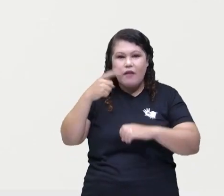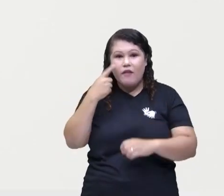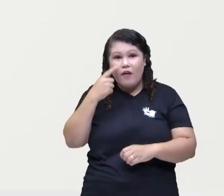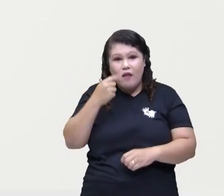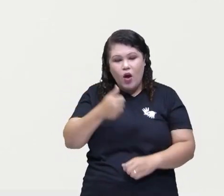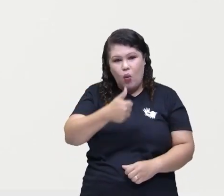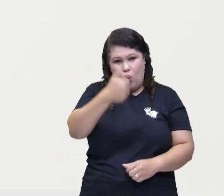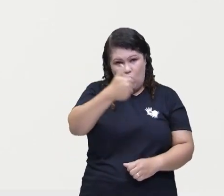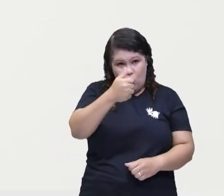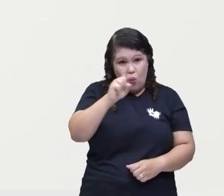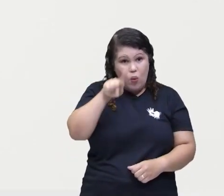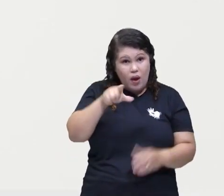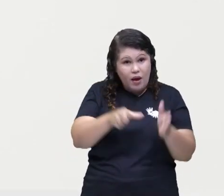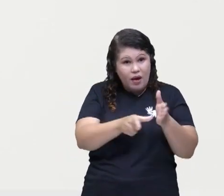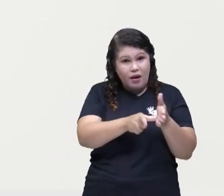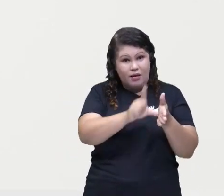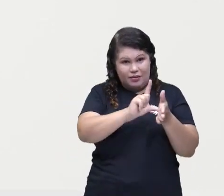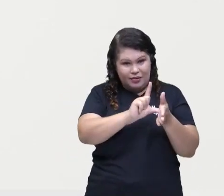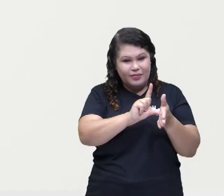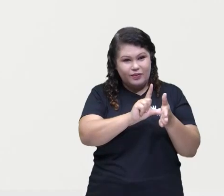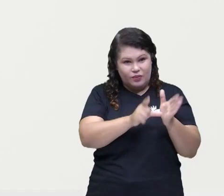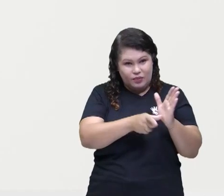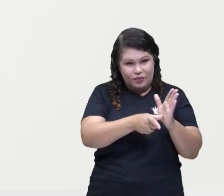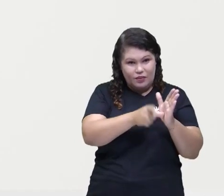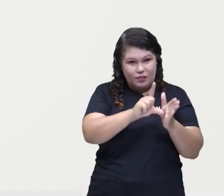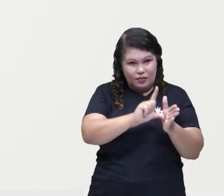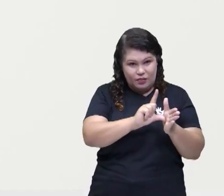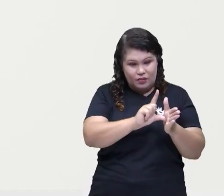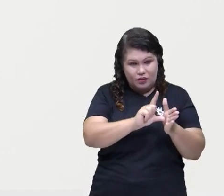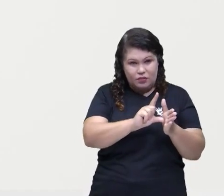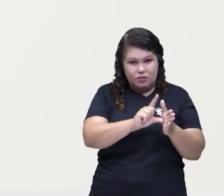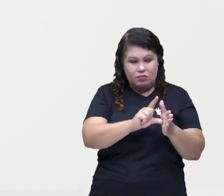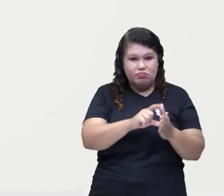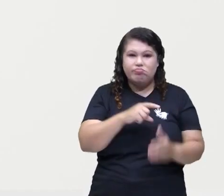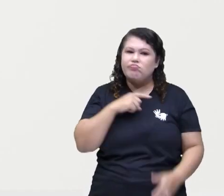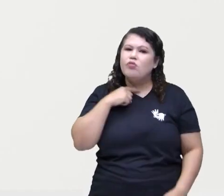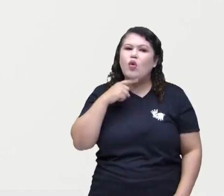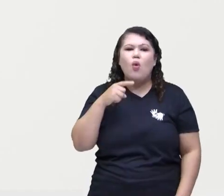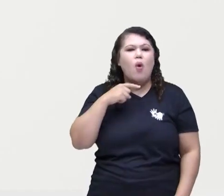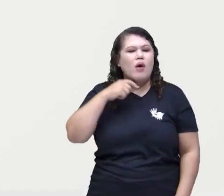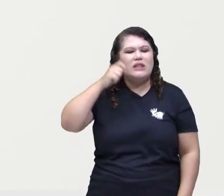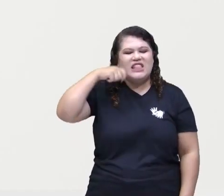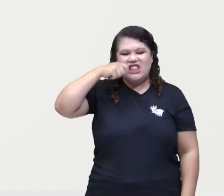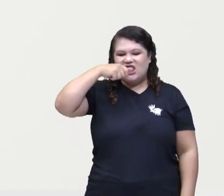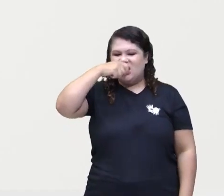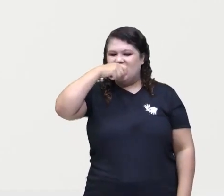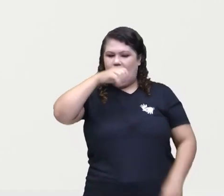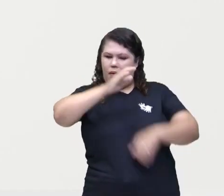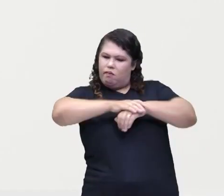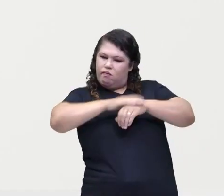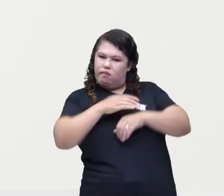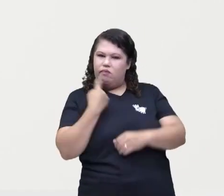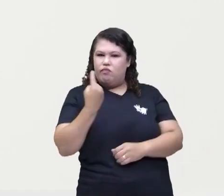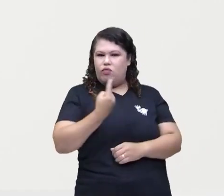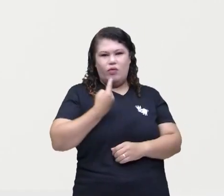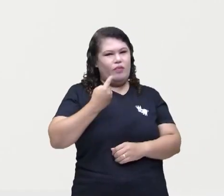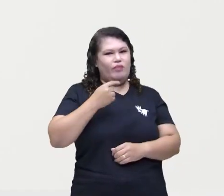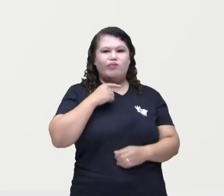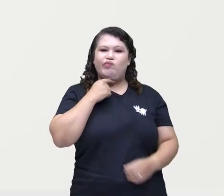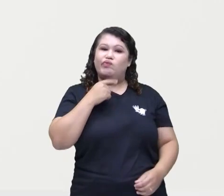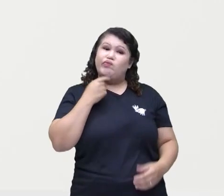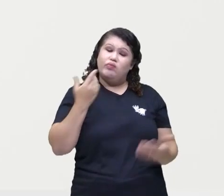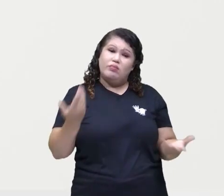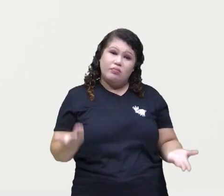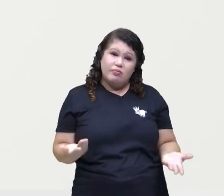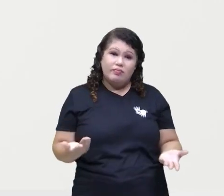nosso conceito de hoje. Antes, ela não conseguia escovar os dentes sozinha. E